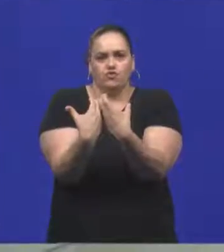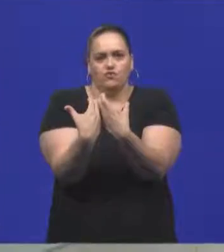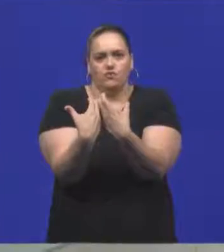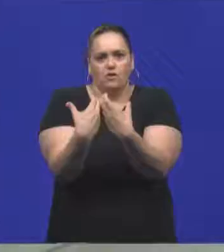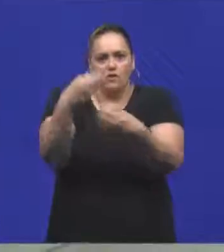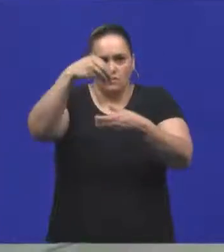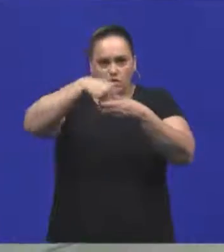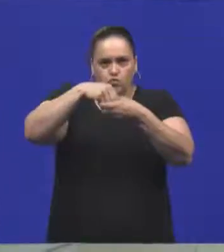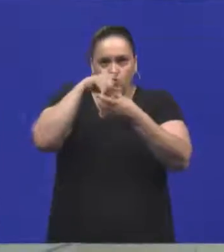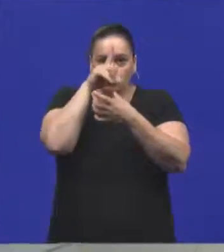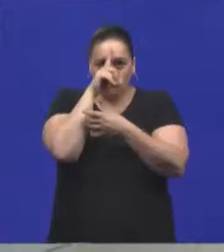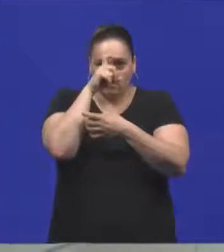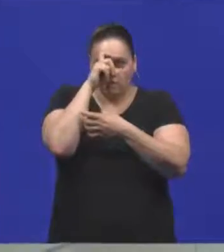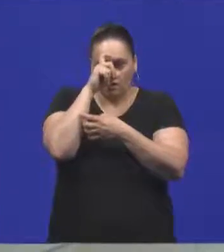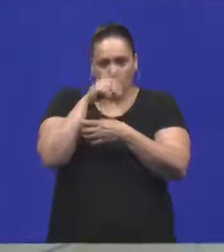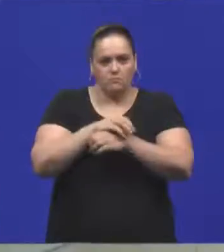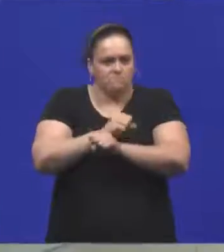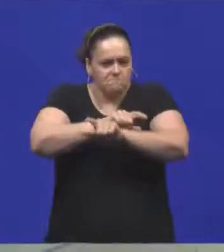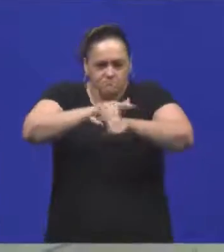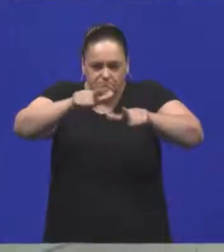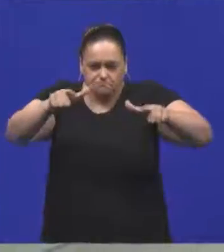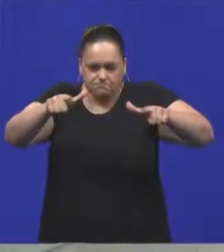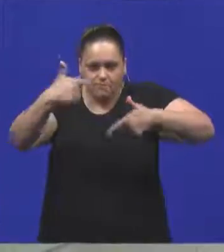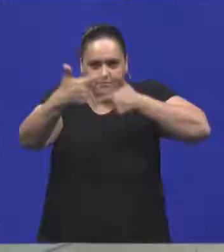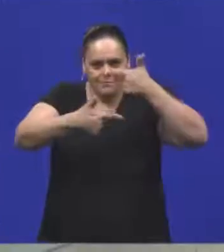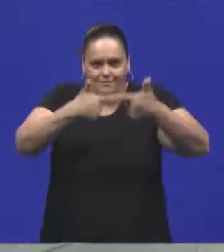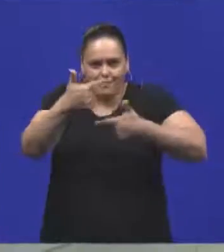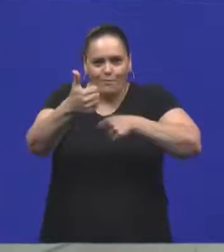no meio intra-hospitalar. Está bem ampla a